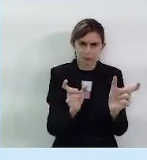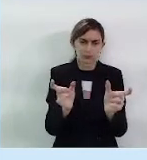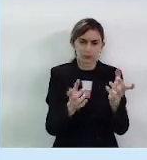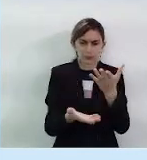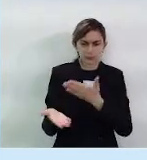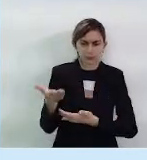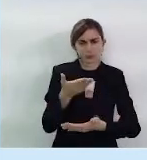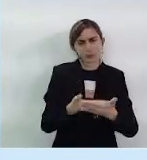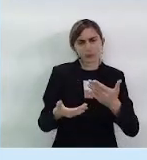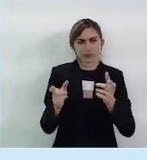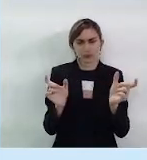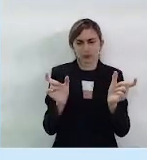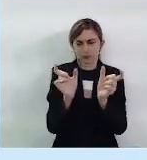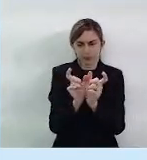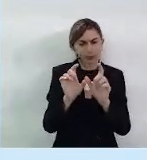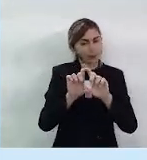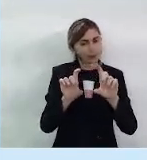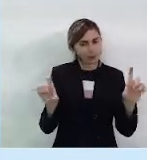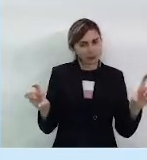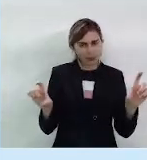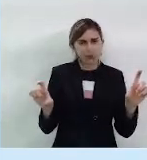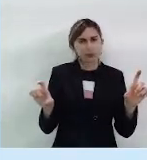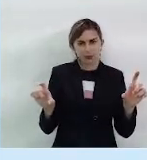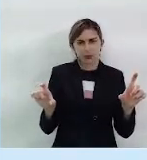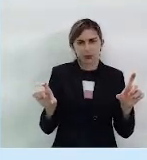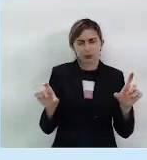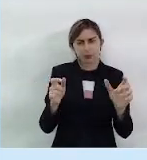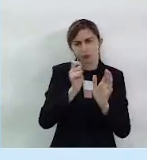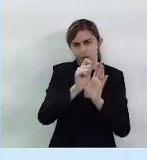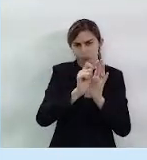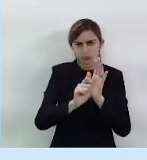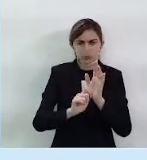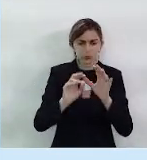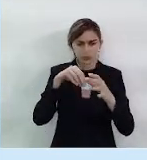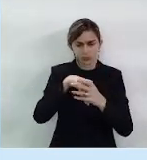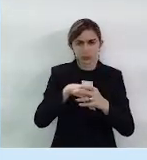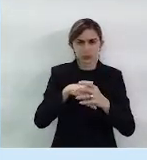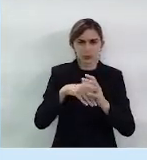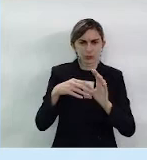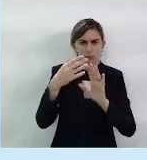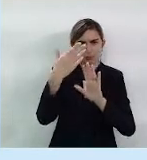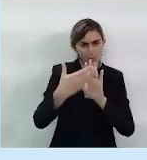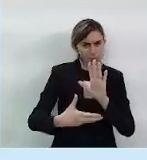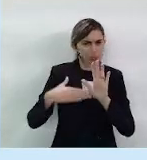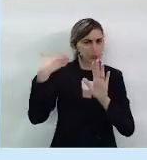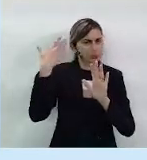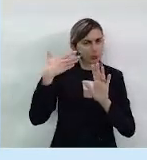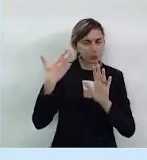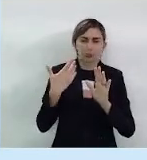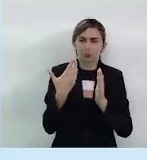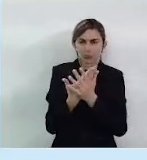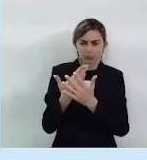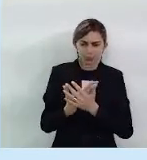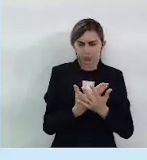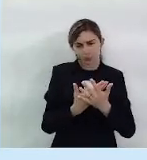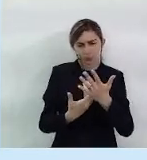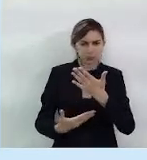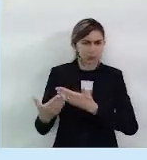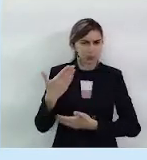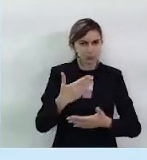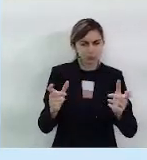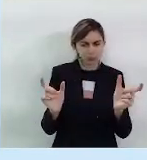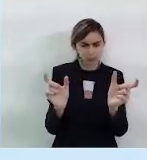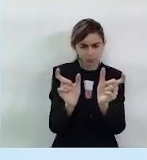relação entre as palavras na frase, das frases dentro do discurso, esse estudo das relações para que